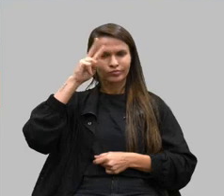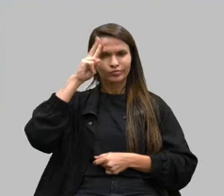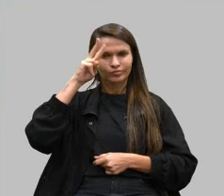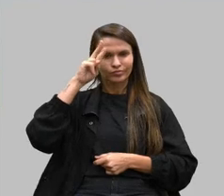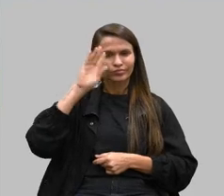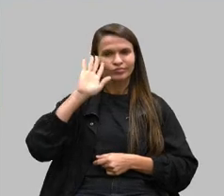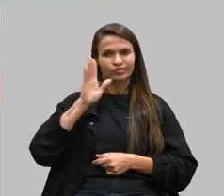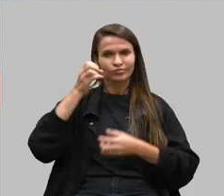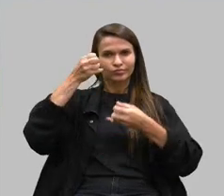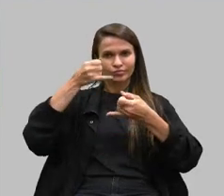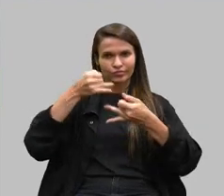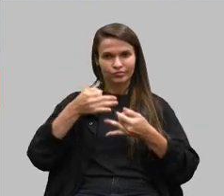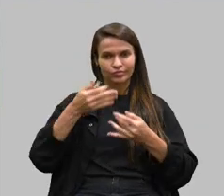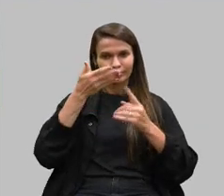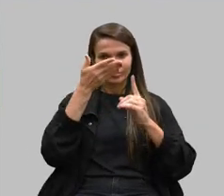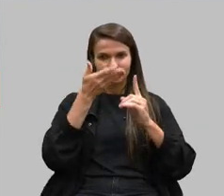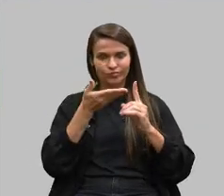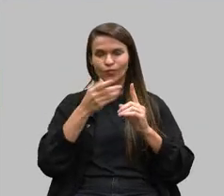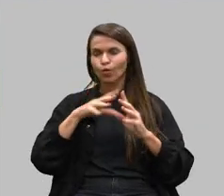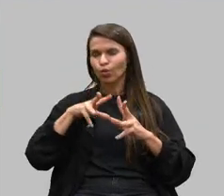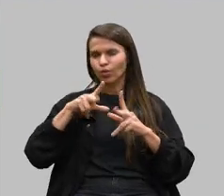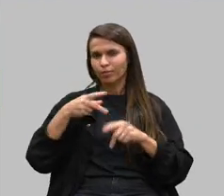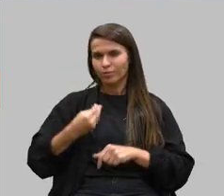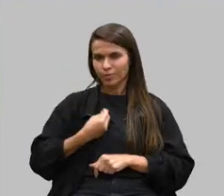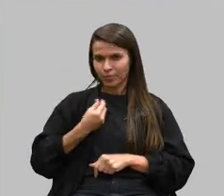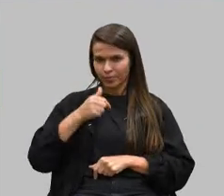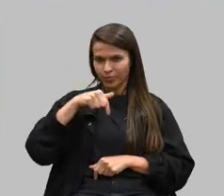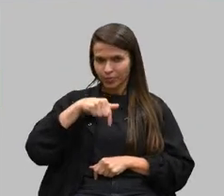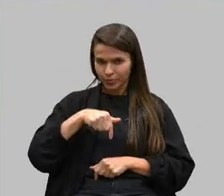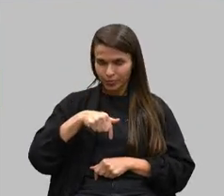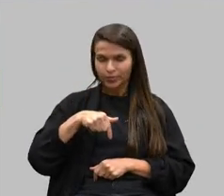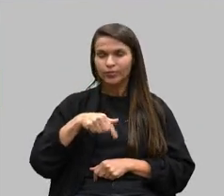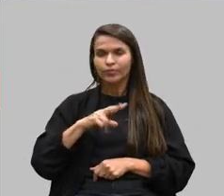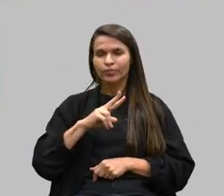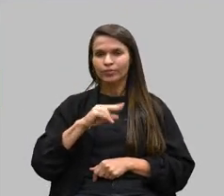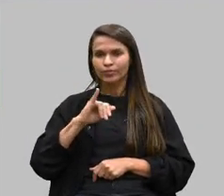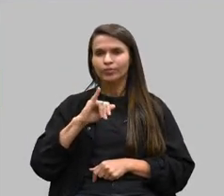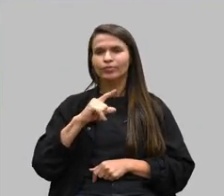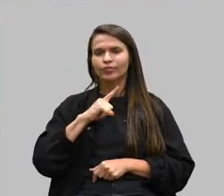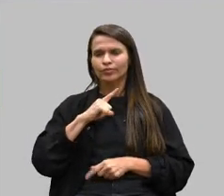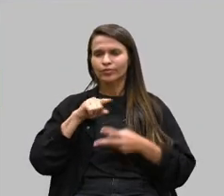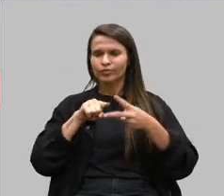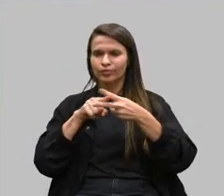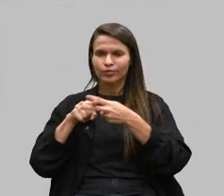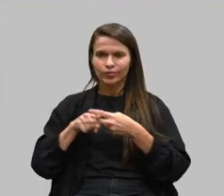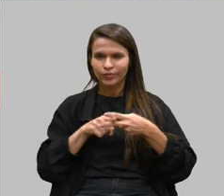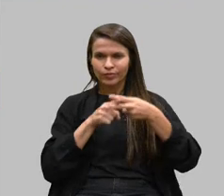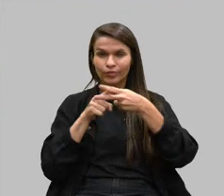relatado pela senhora e todos que estiveram presentes vai ter a sua rota de correção